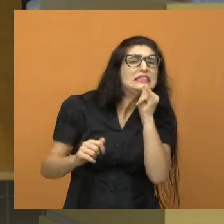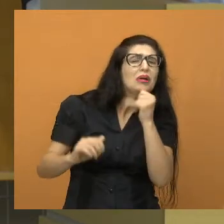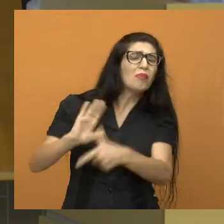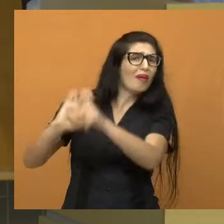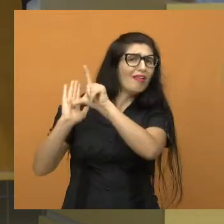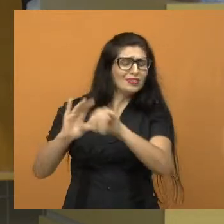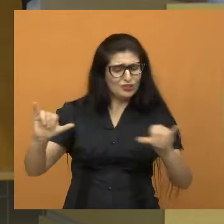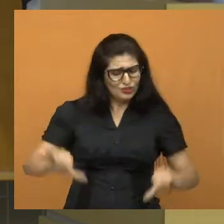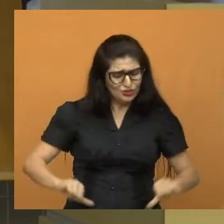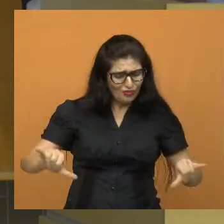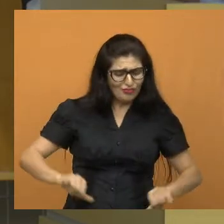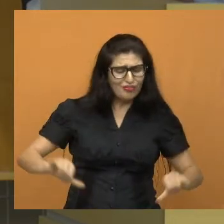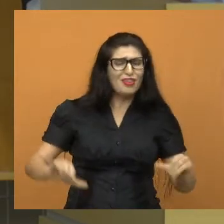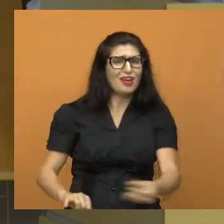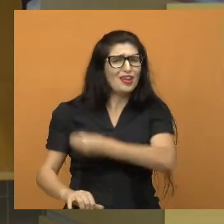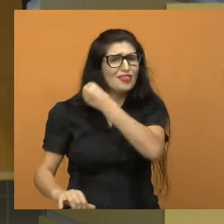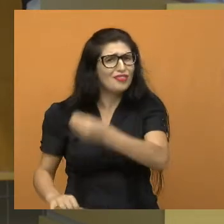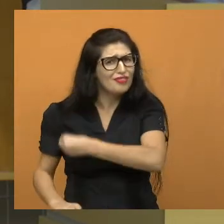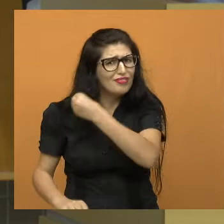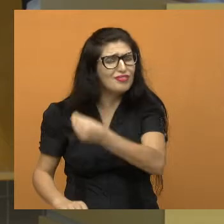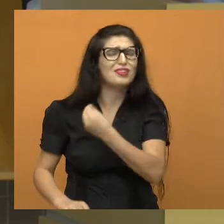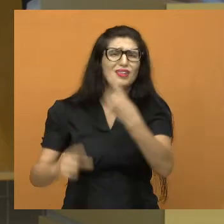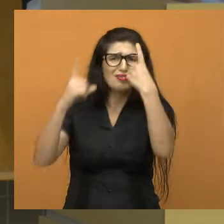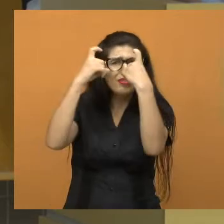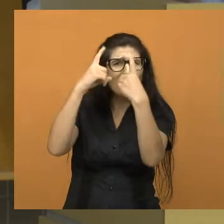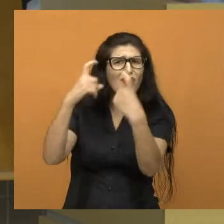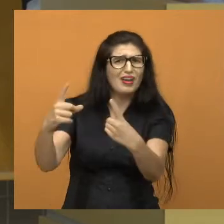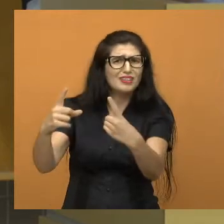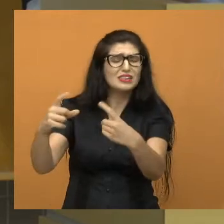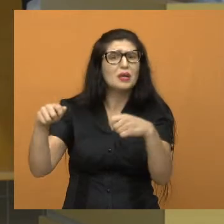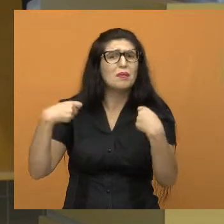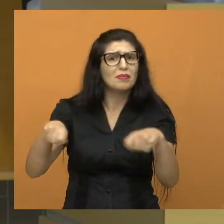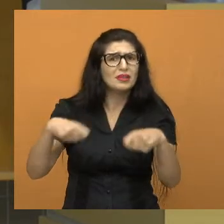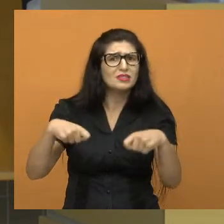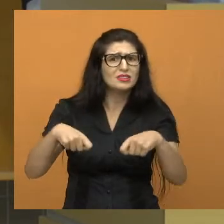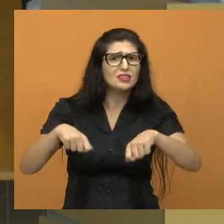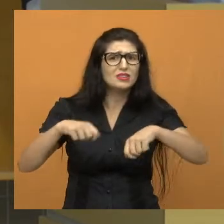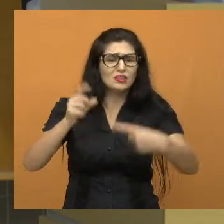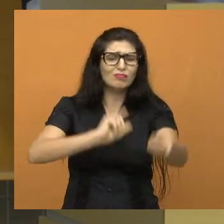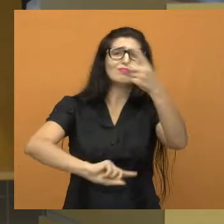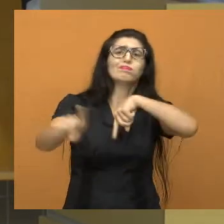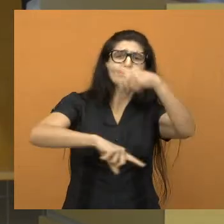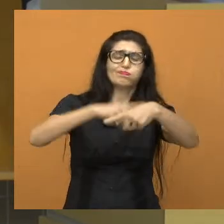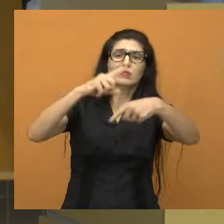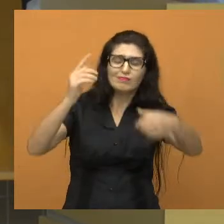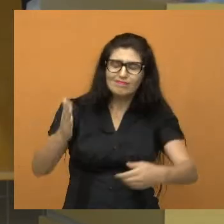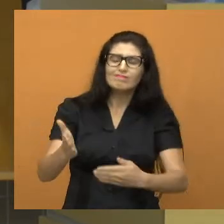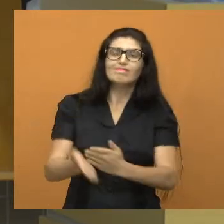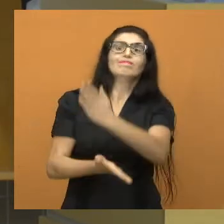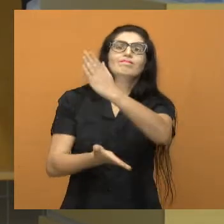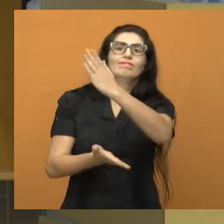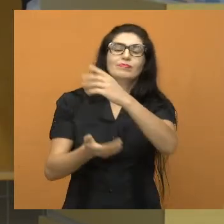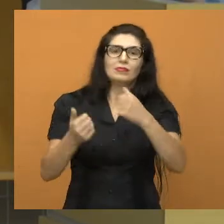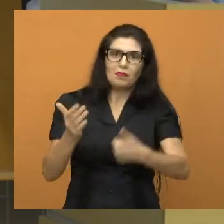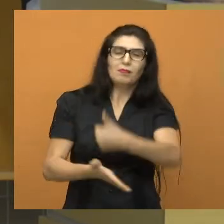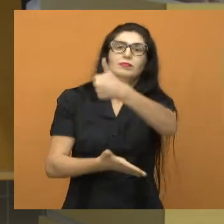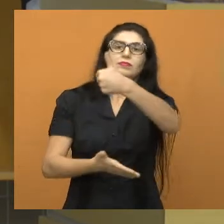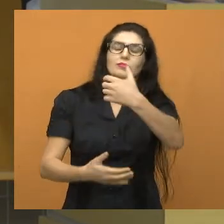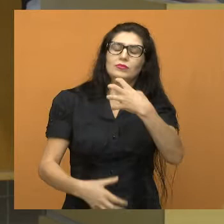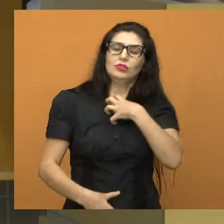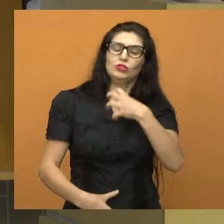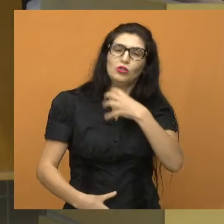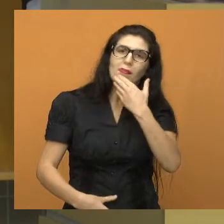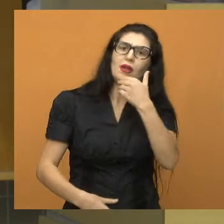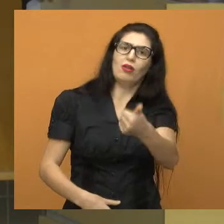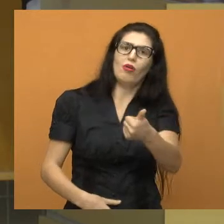é uma campanha, a campanha da fraternidade. Primeiro, ela é universal, por ser católica, ela é universal.